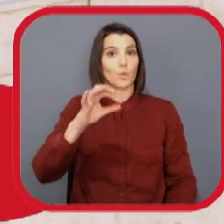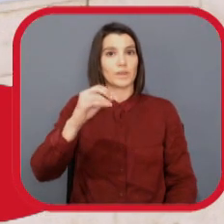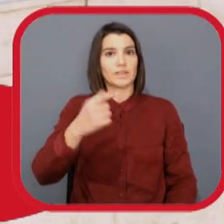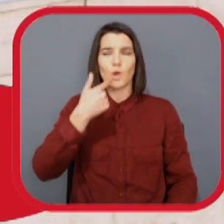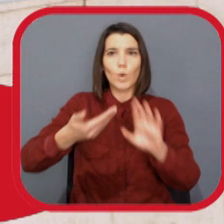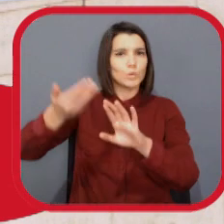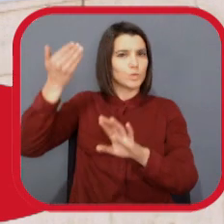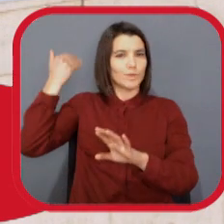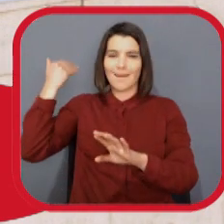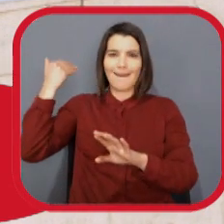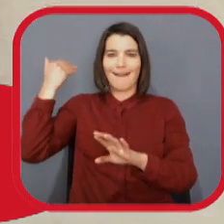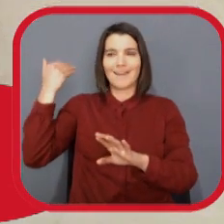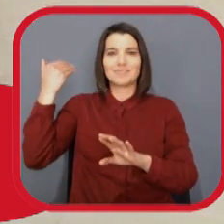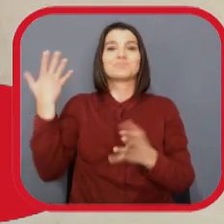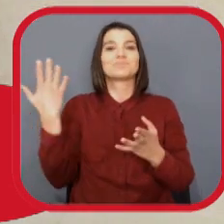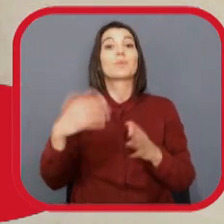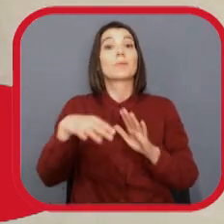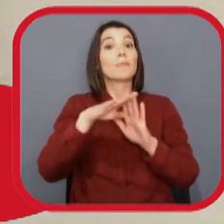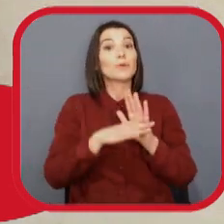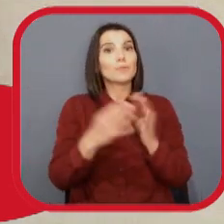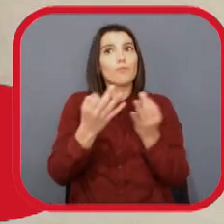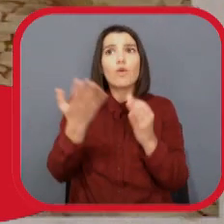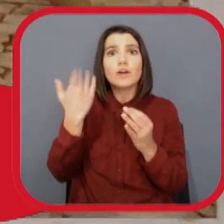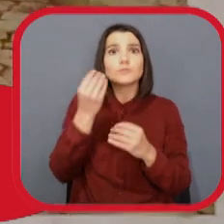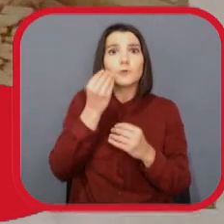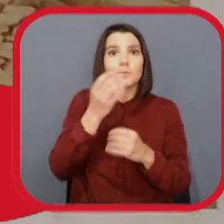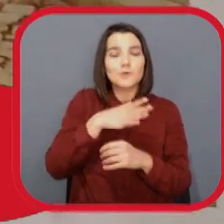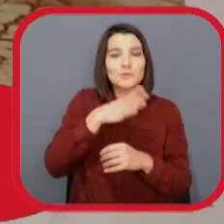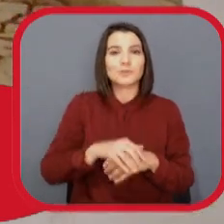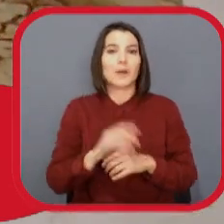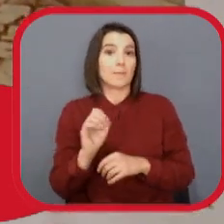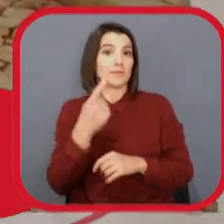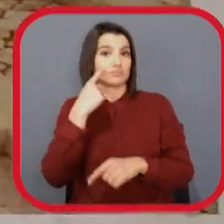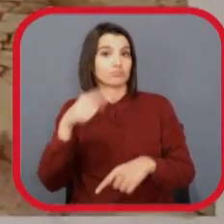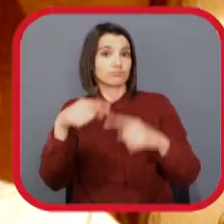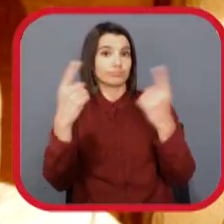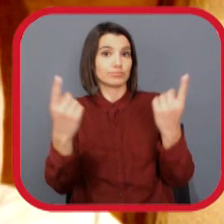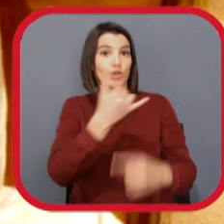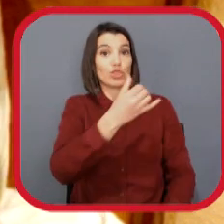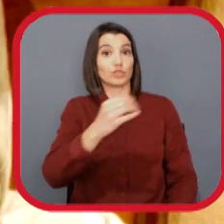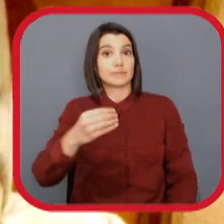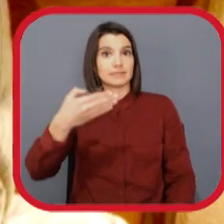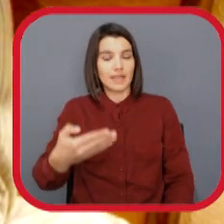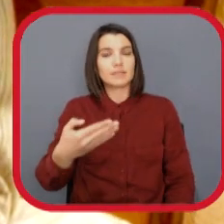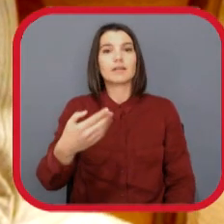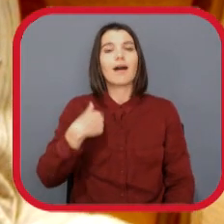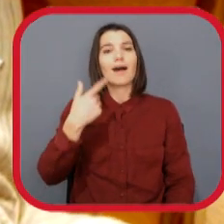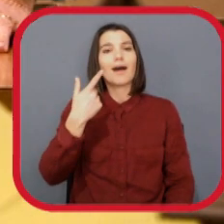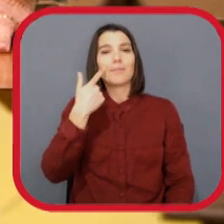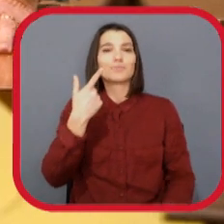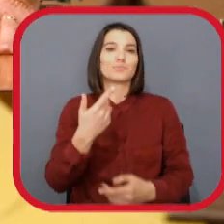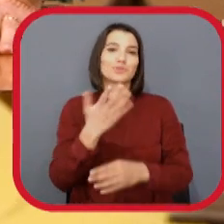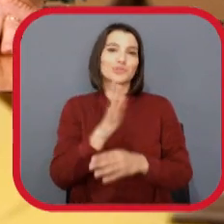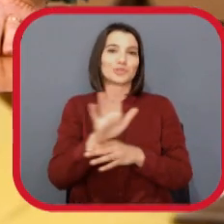1980 não está assim tão distante. O Conta-me Como Foi, emitido pela primeira vez em 2007, deu-nos a conhecer